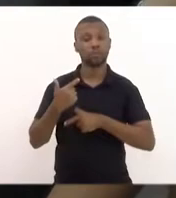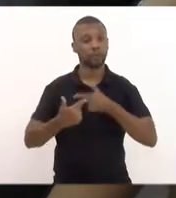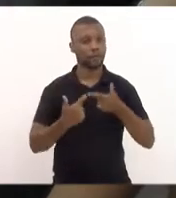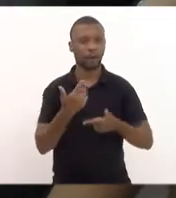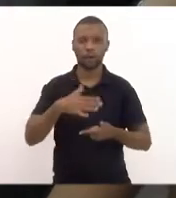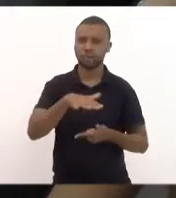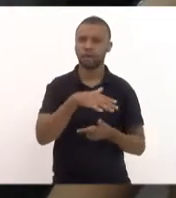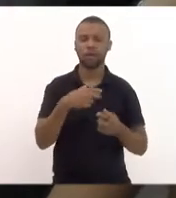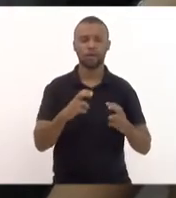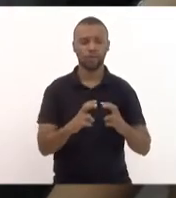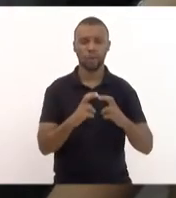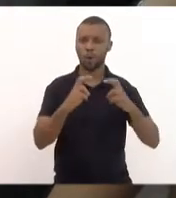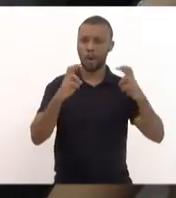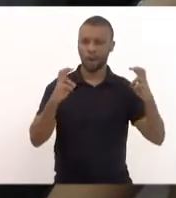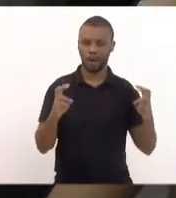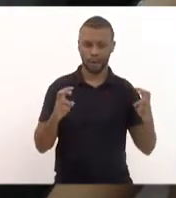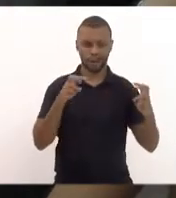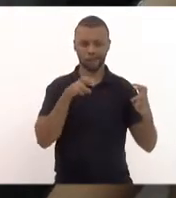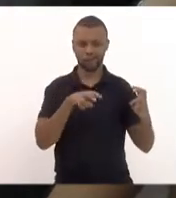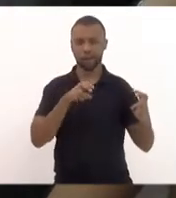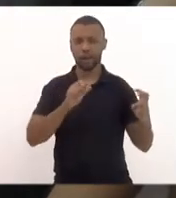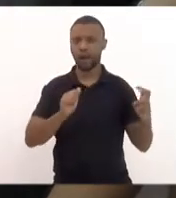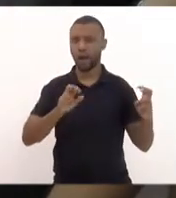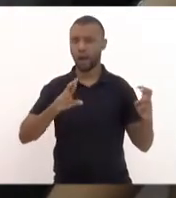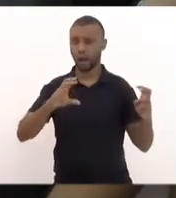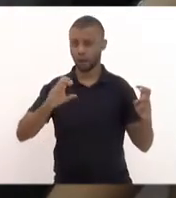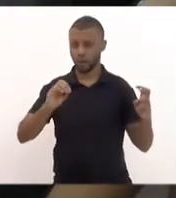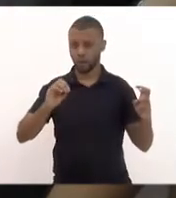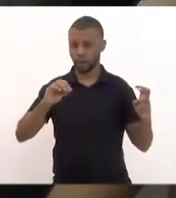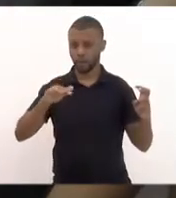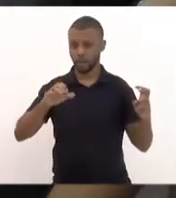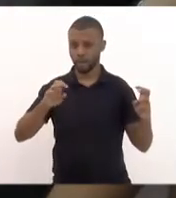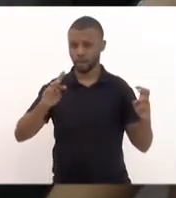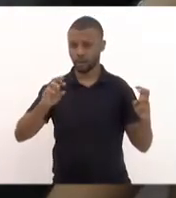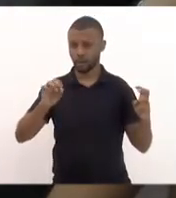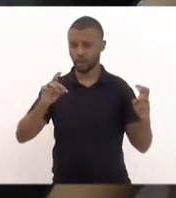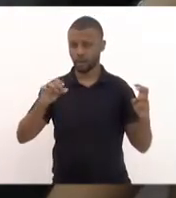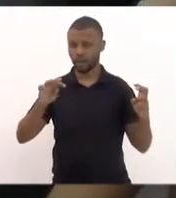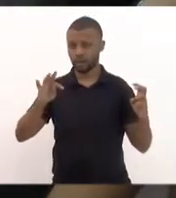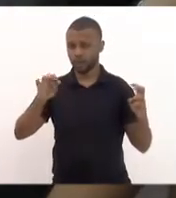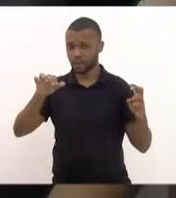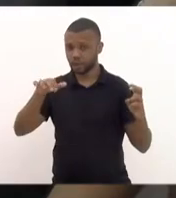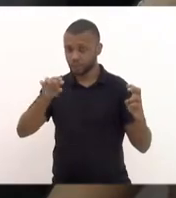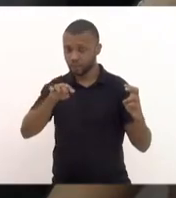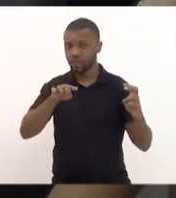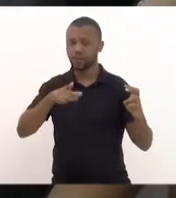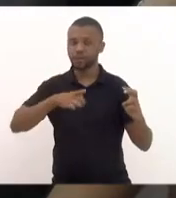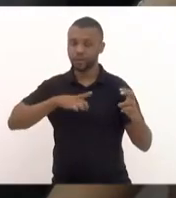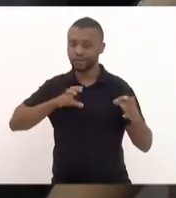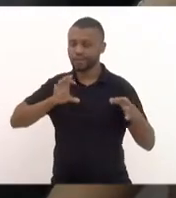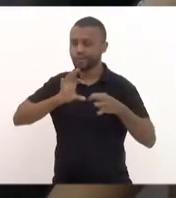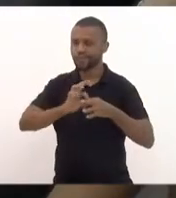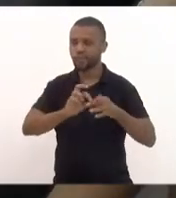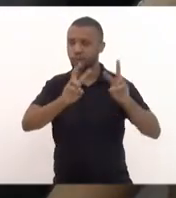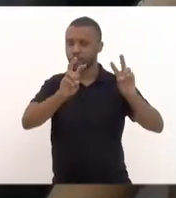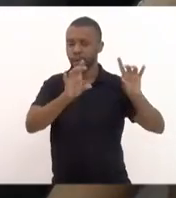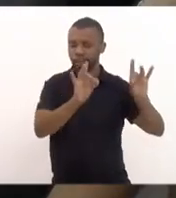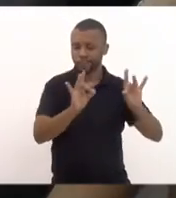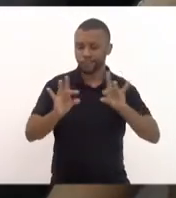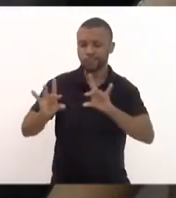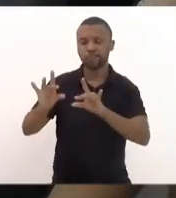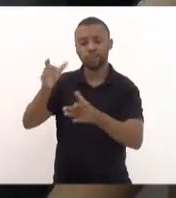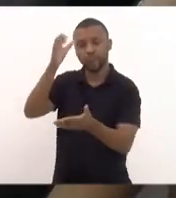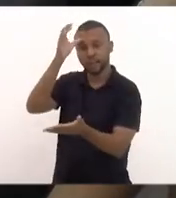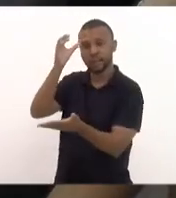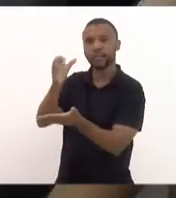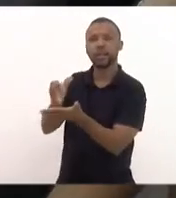né? Foi fruto de uma tese de doutorado, inclusive premiada depois, né? E o que a gente dizia ali,